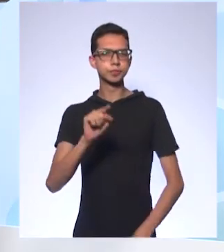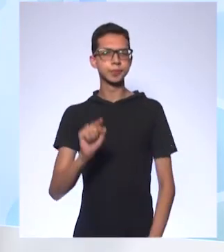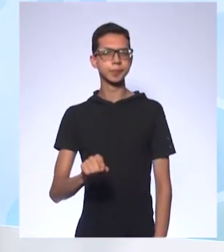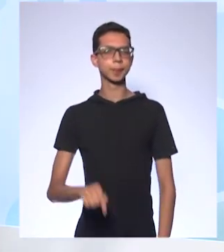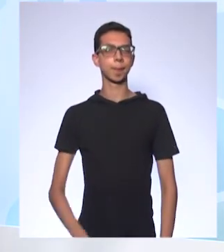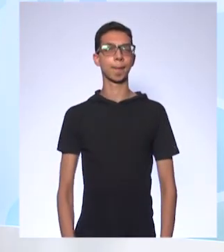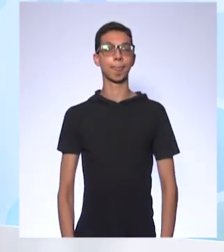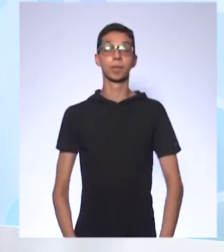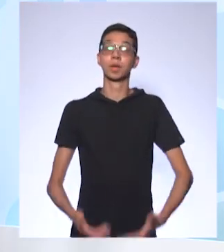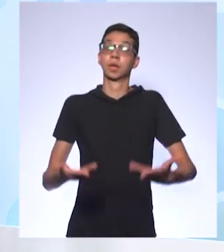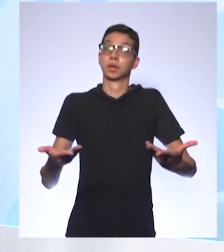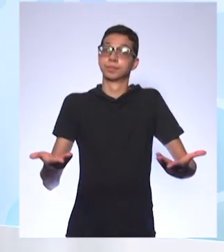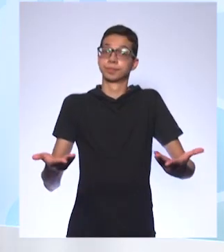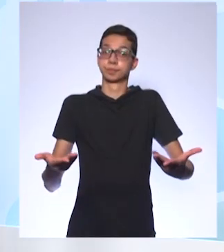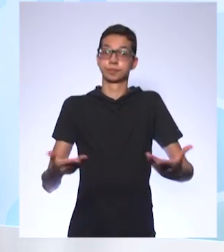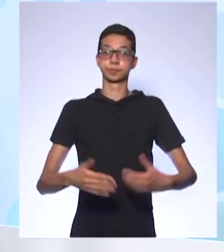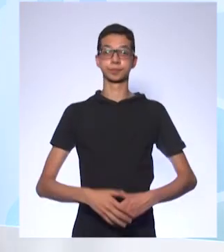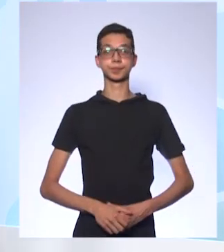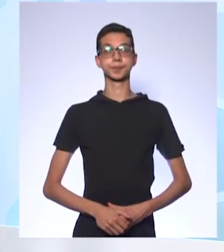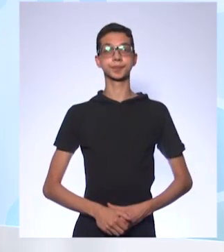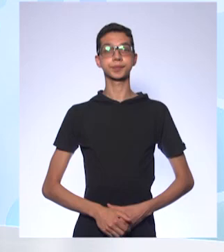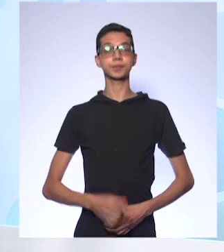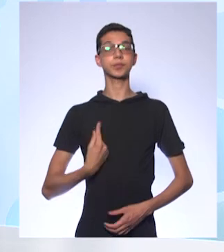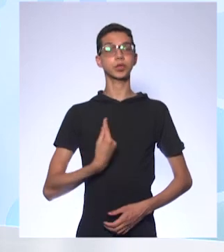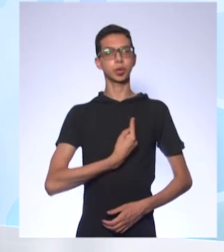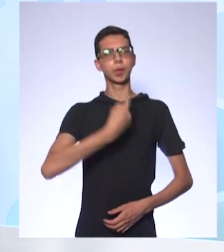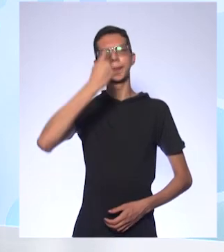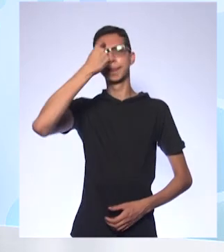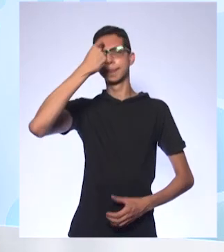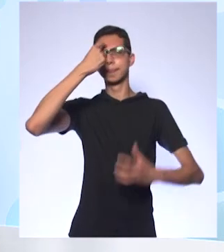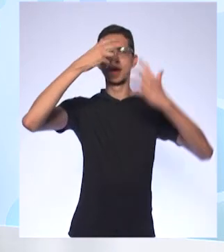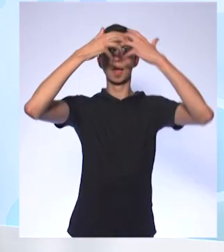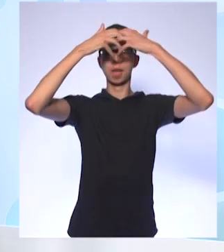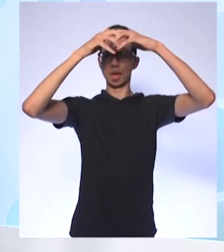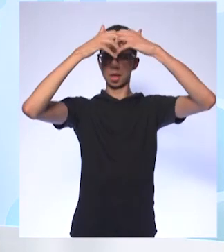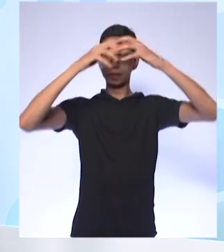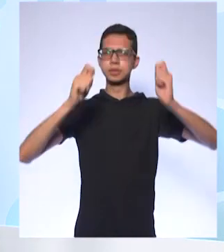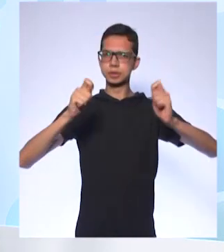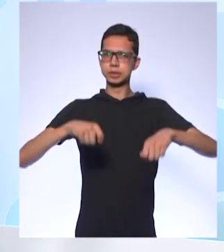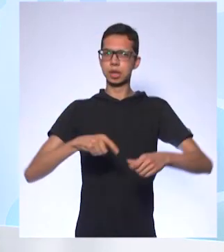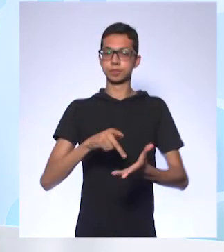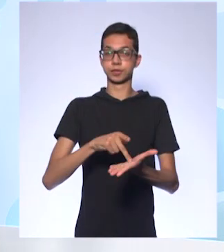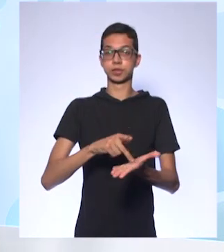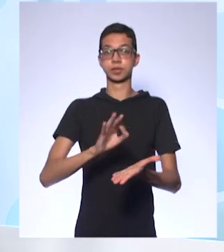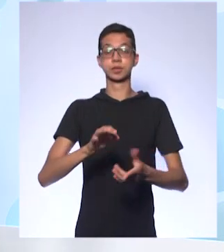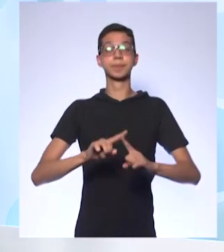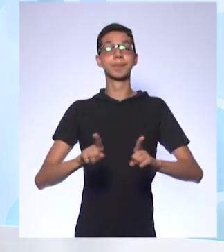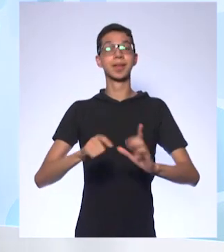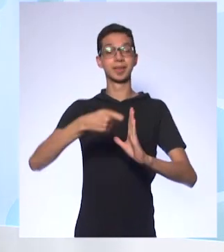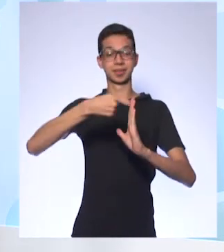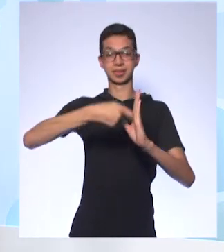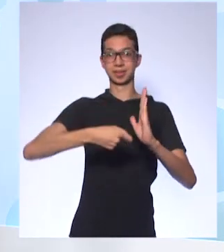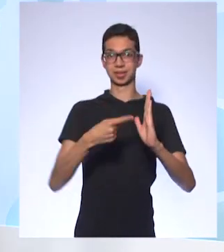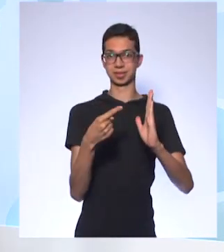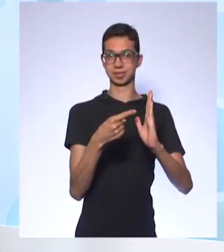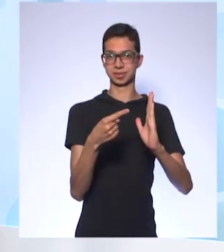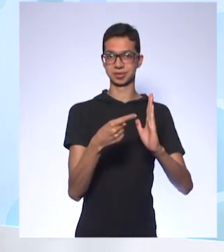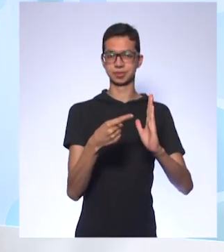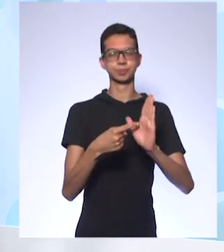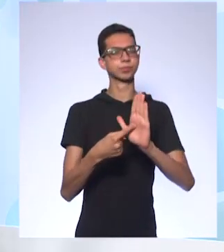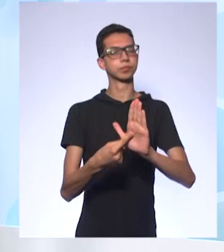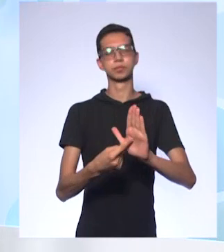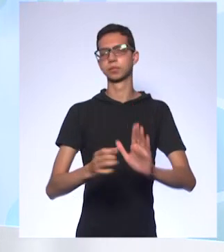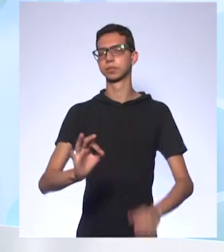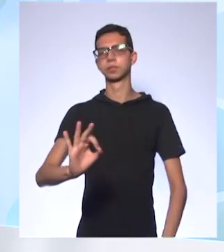Então, a gente pode pensar, pode ser, mas, na verdade, no texto, nada